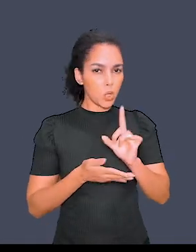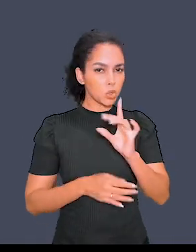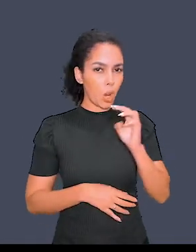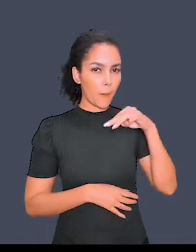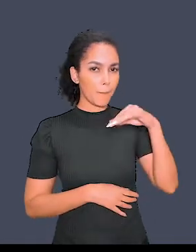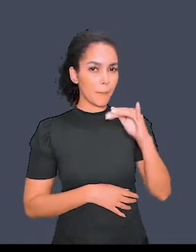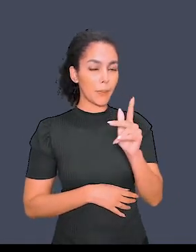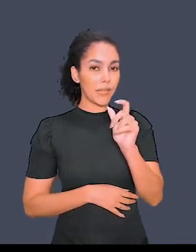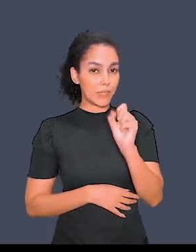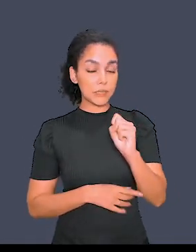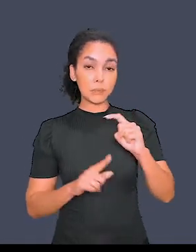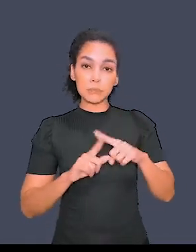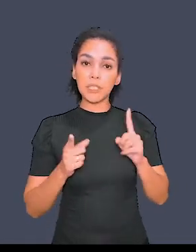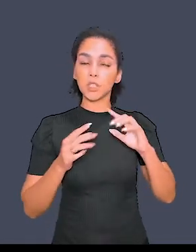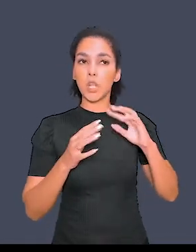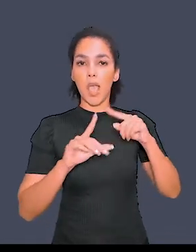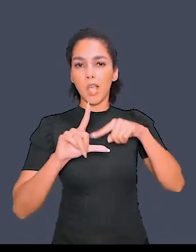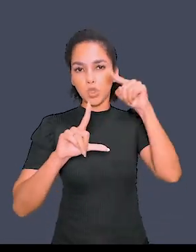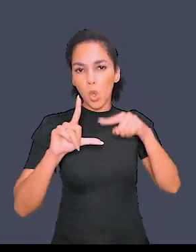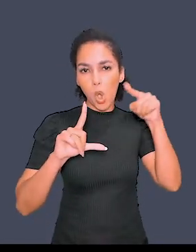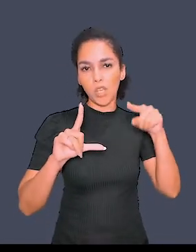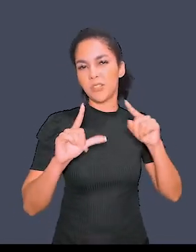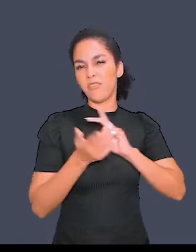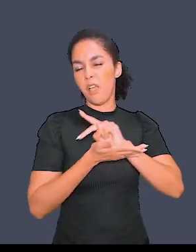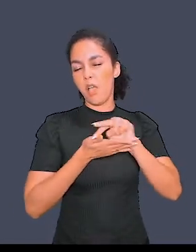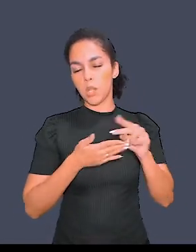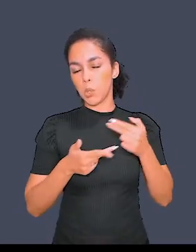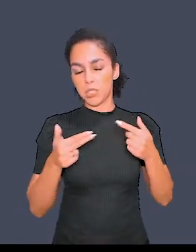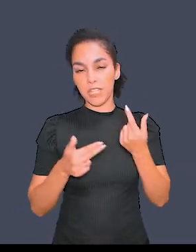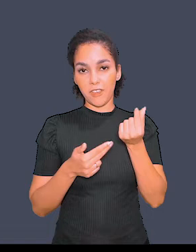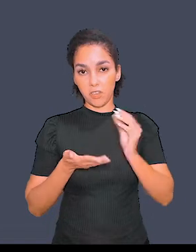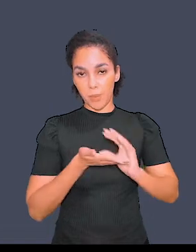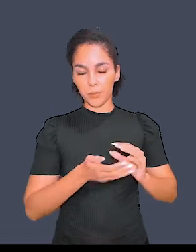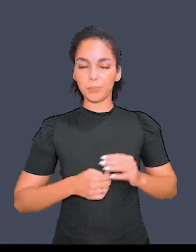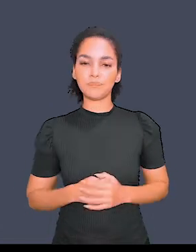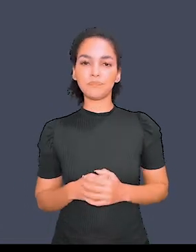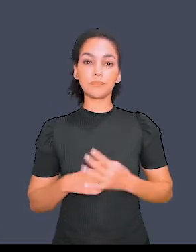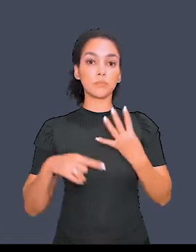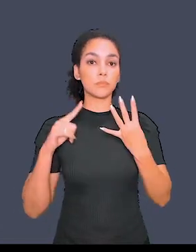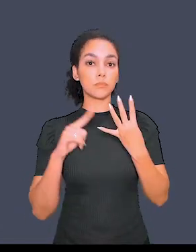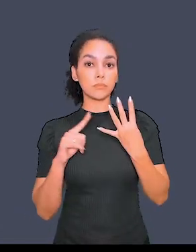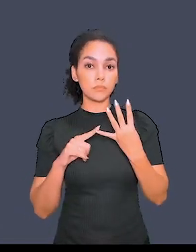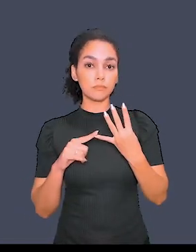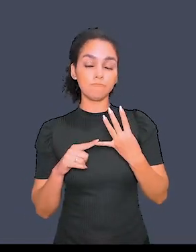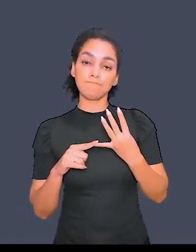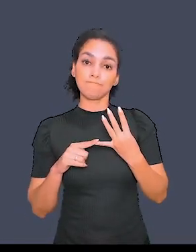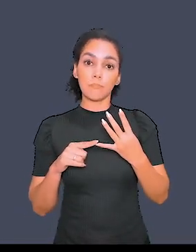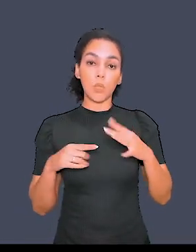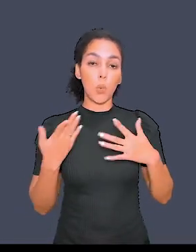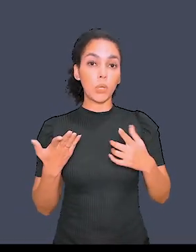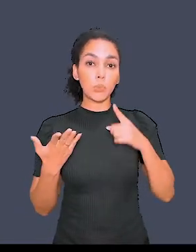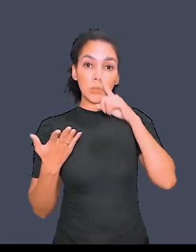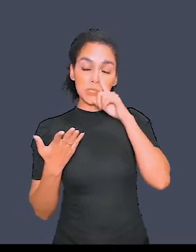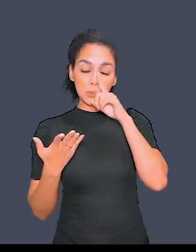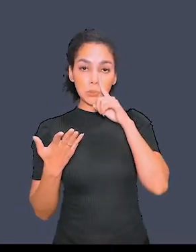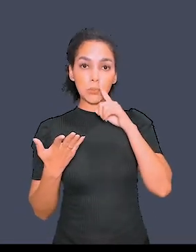somente para milhas, vale para ações, vale para qualquer tipo de investimento que eu vou fazer. Quarto risco que você tem ao investir em milhas aéreas,